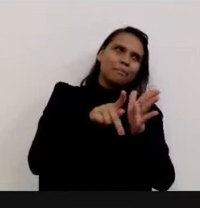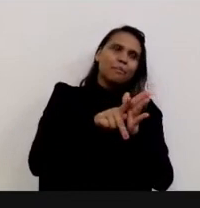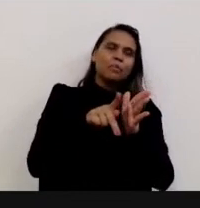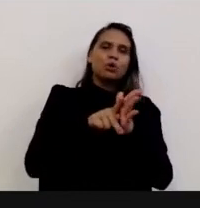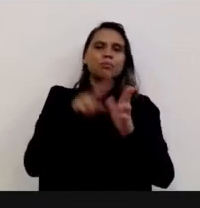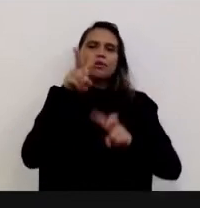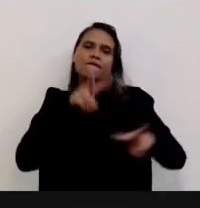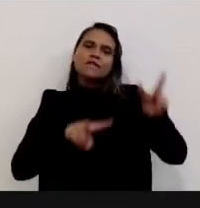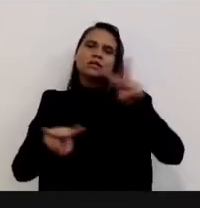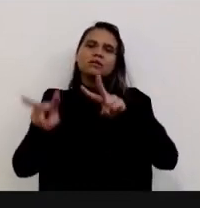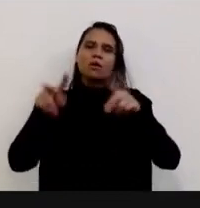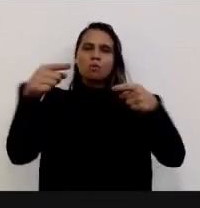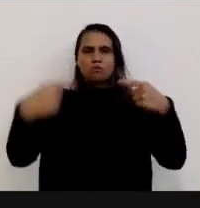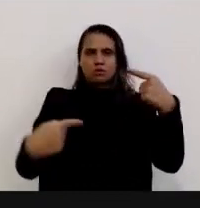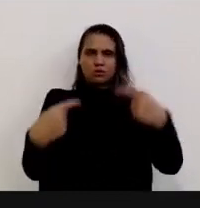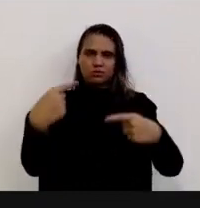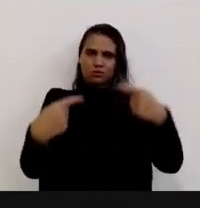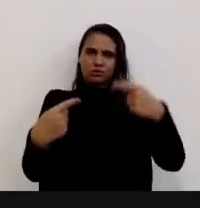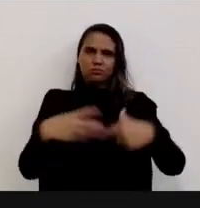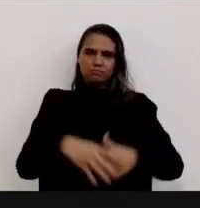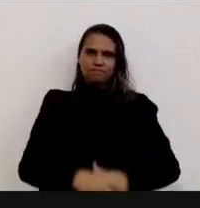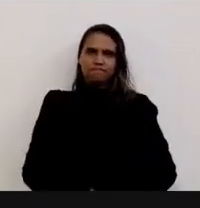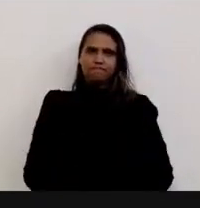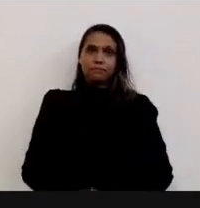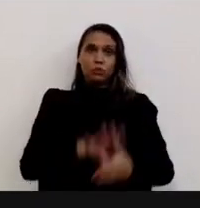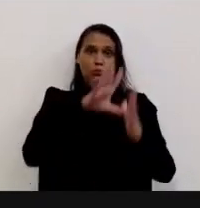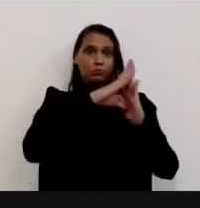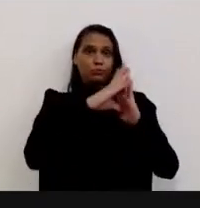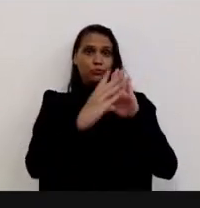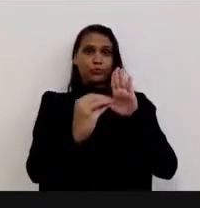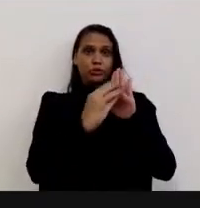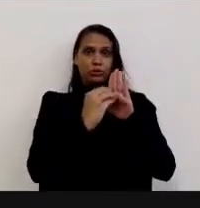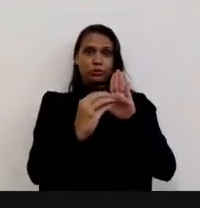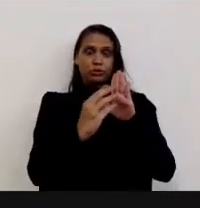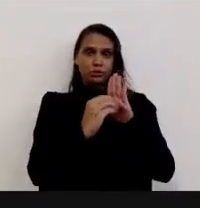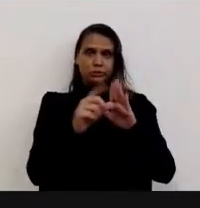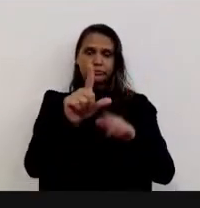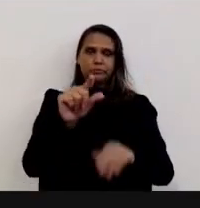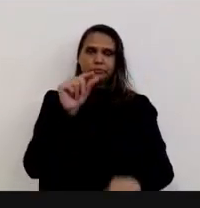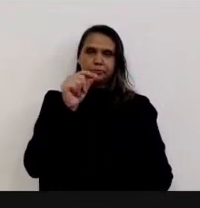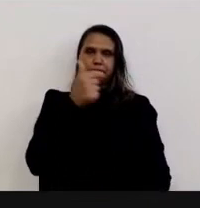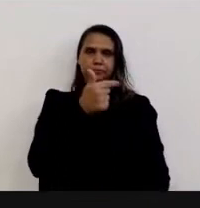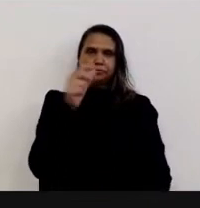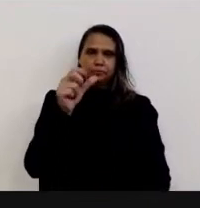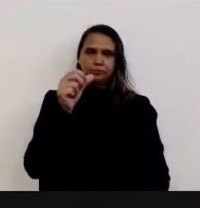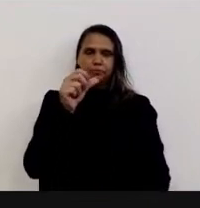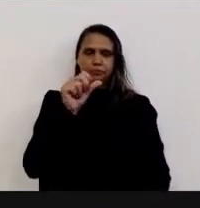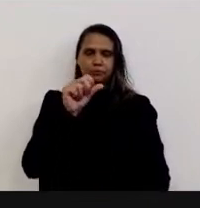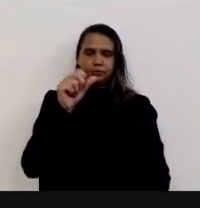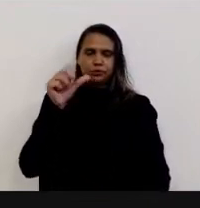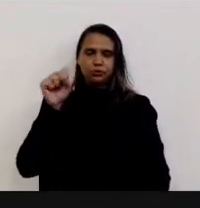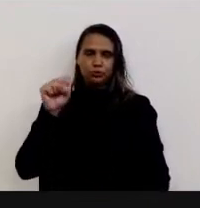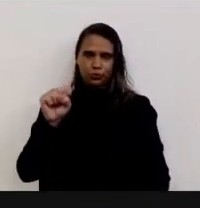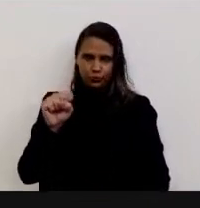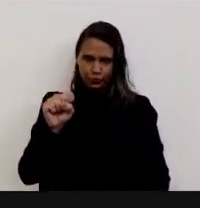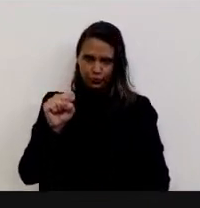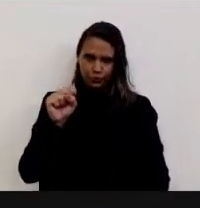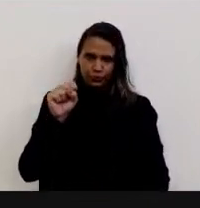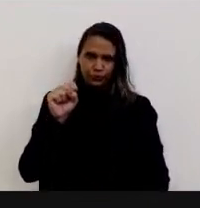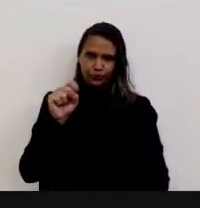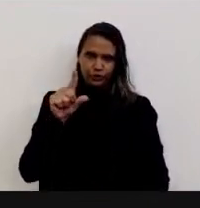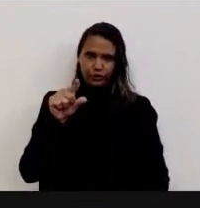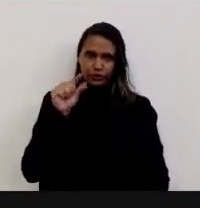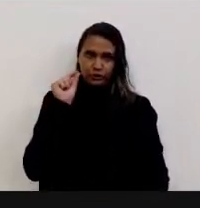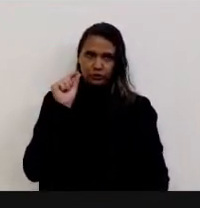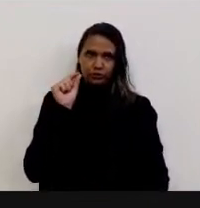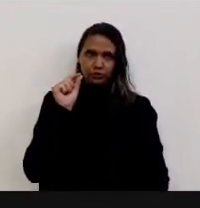né. Então, o modelo selecionado aí para 2018, né, foi um modelo que relacionava, né, entre